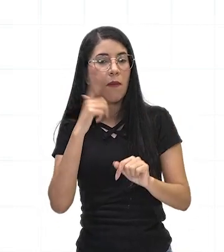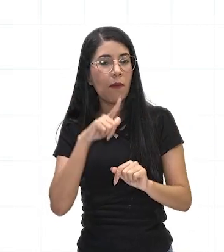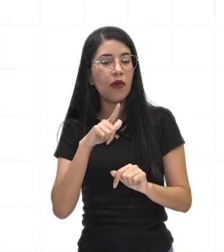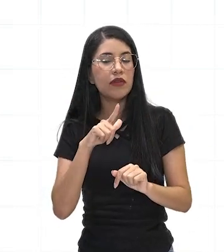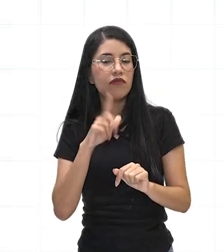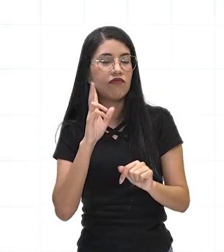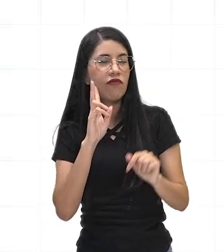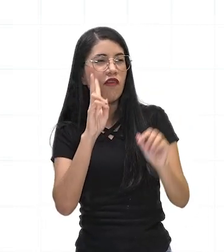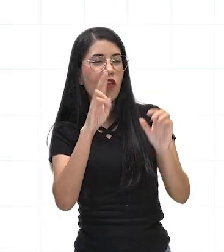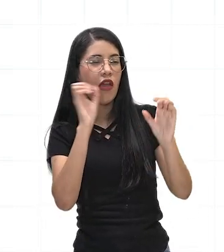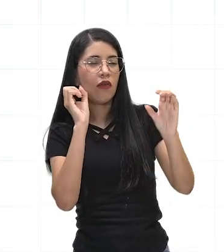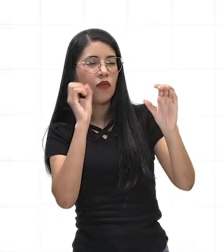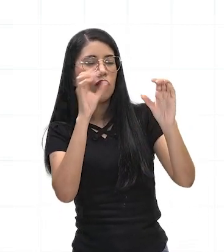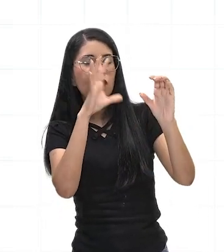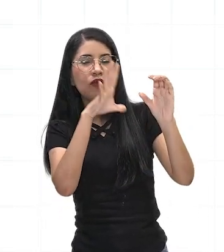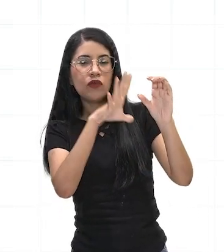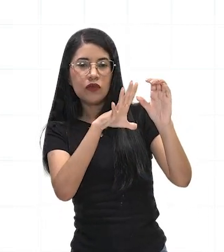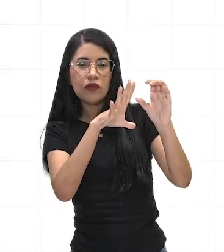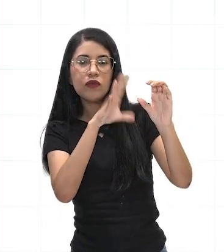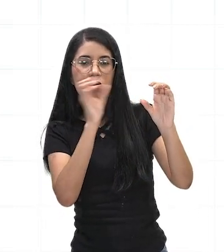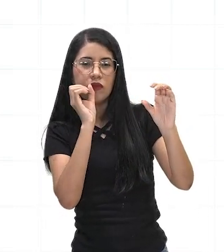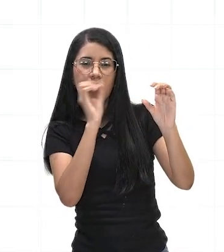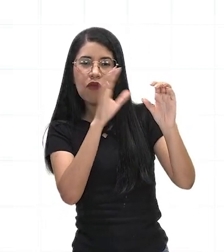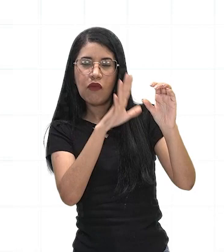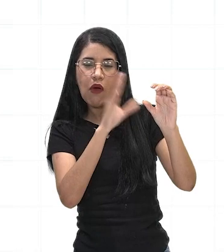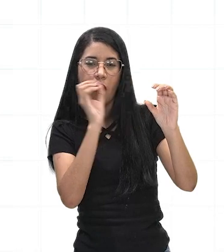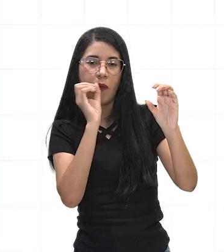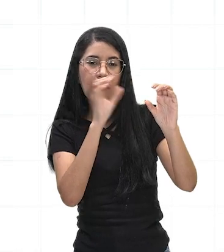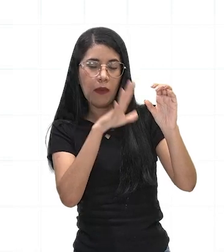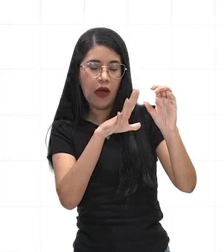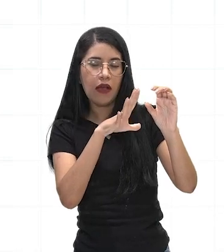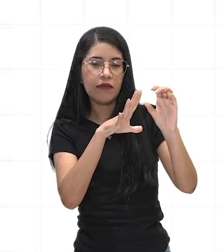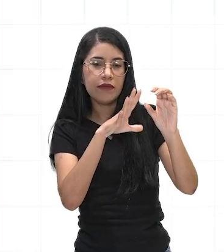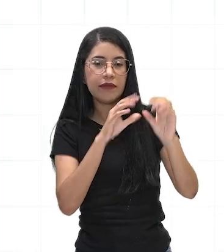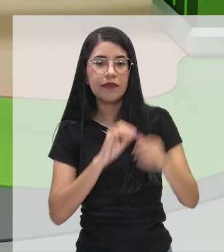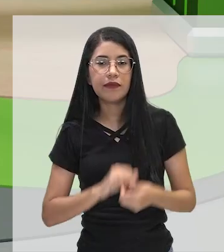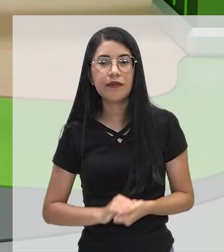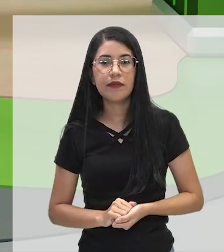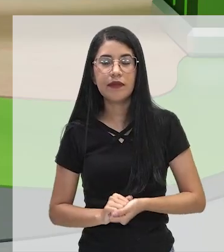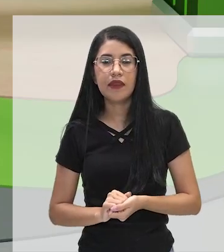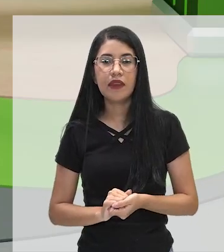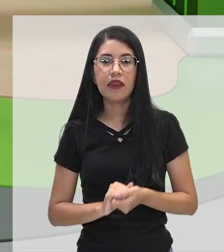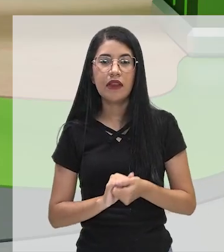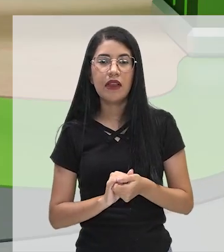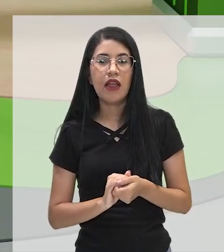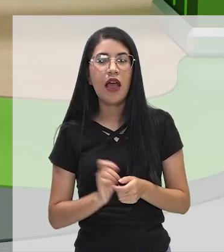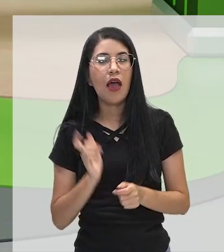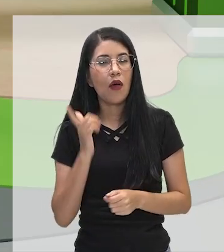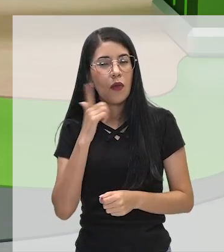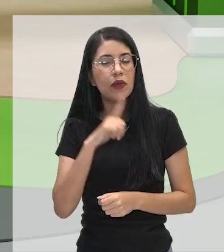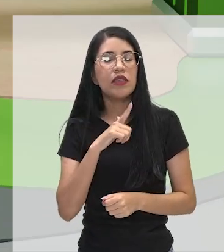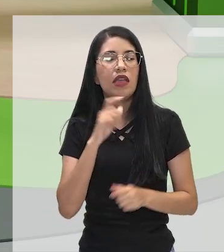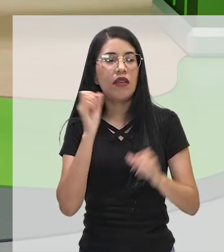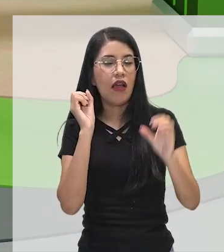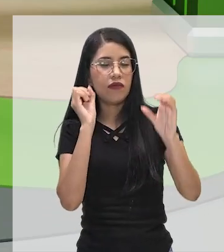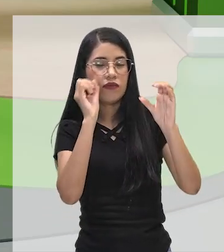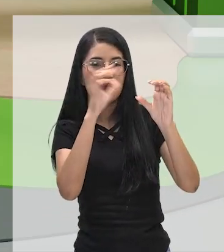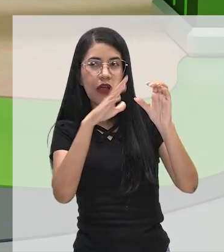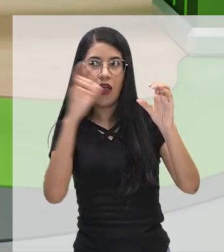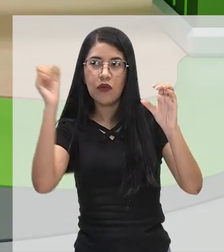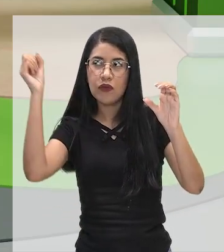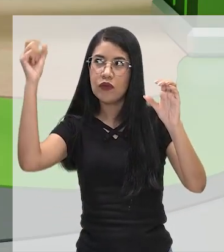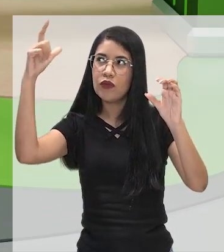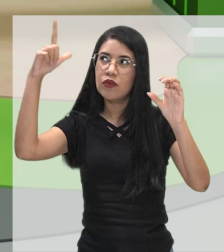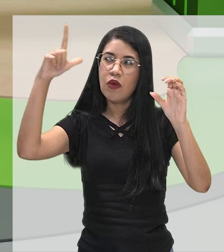totalmente iluminada. Então, quando a Lua está ali totalmente iluminada, está recebendo ali, está numa posição onde ela vai receber uma grande quantidade de